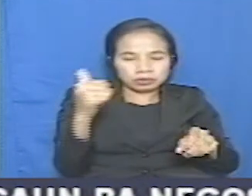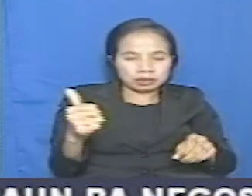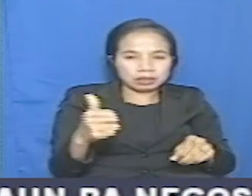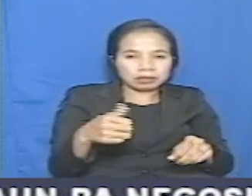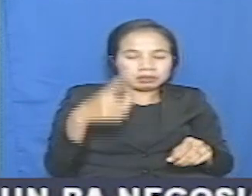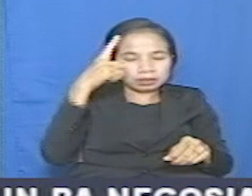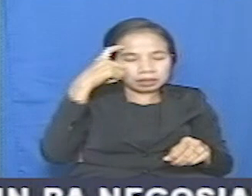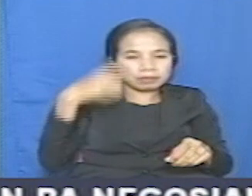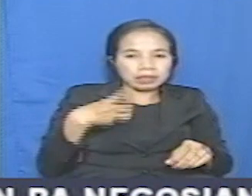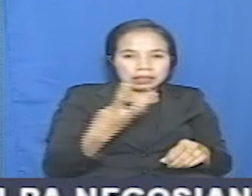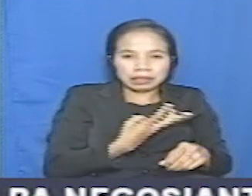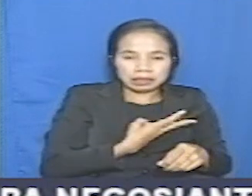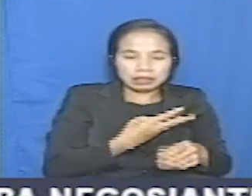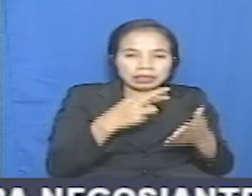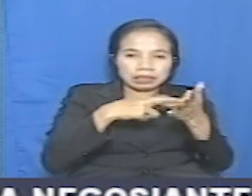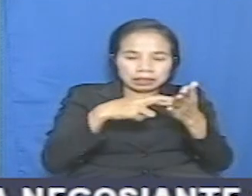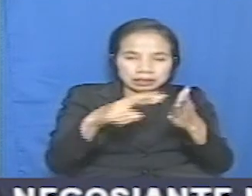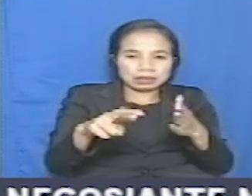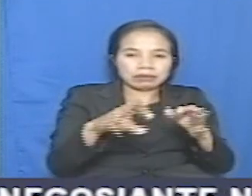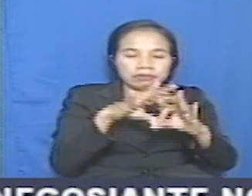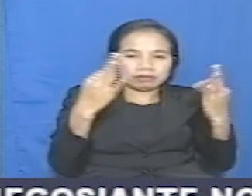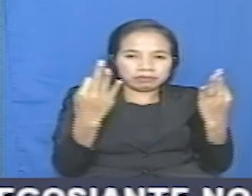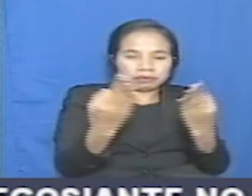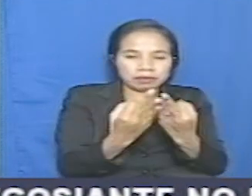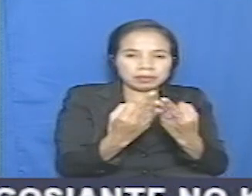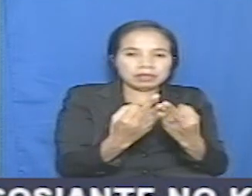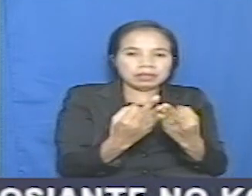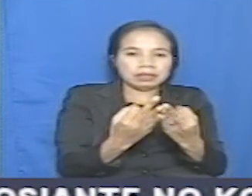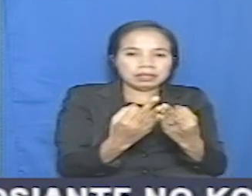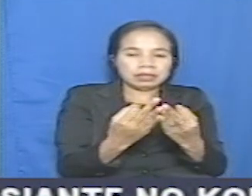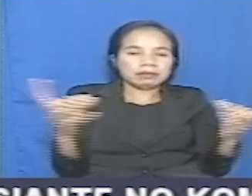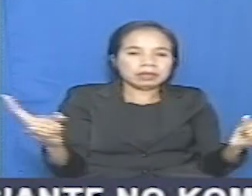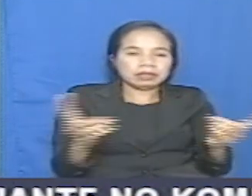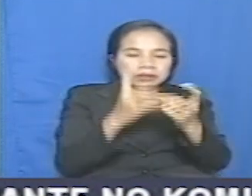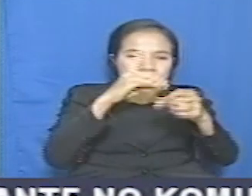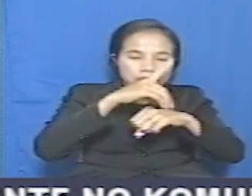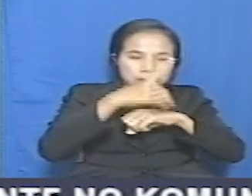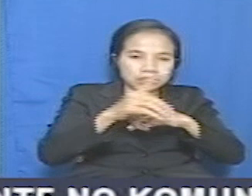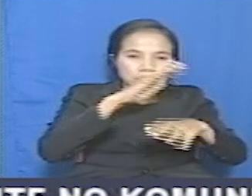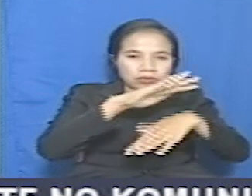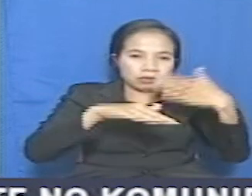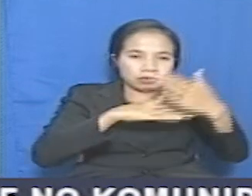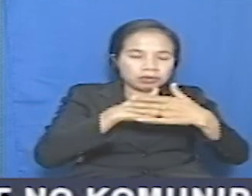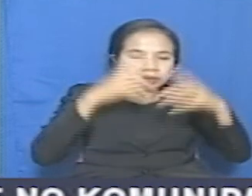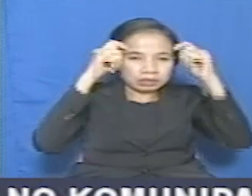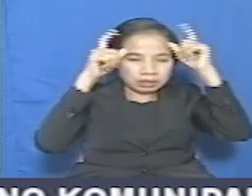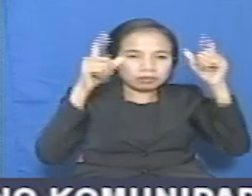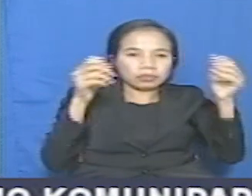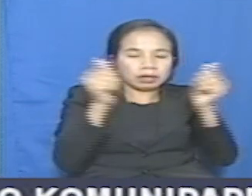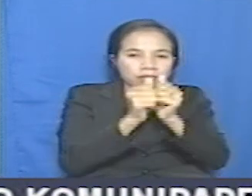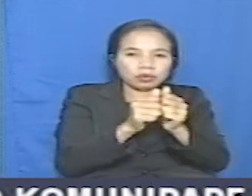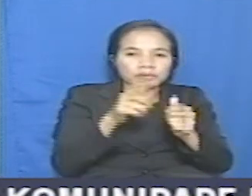existe total de famílias afetadas, eu tenho que falar um tomo que não é por volta de 28